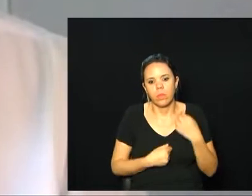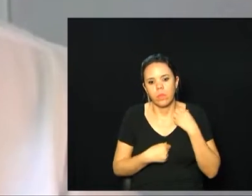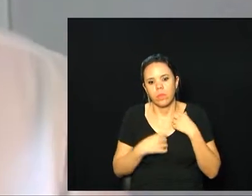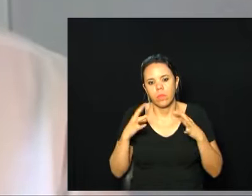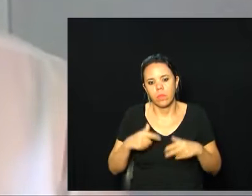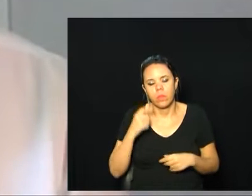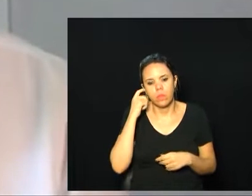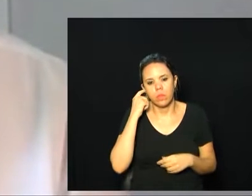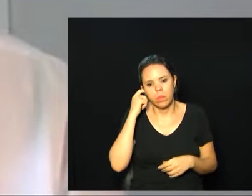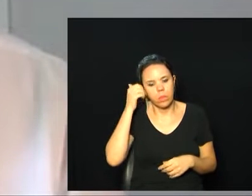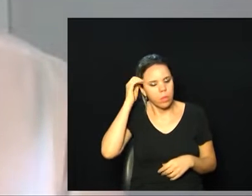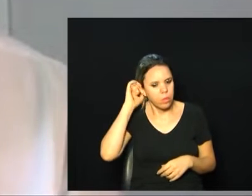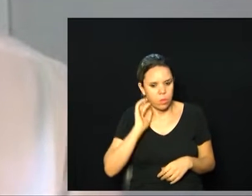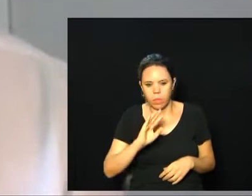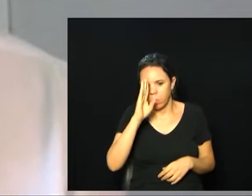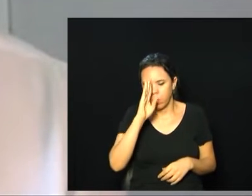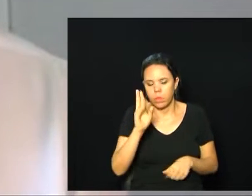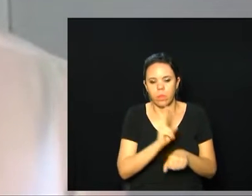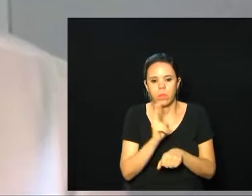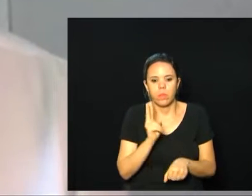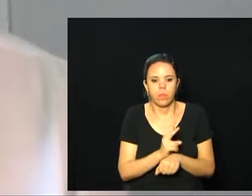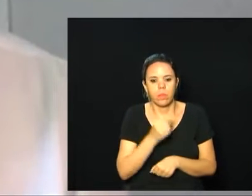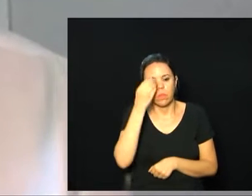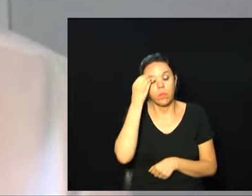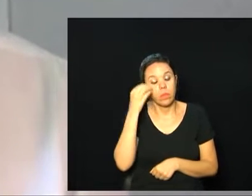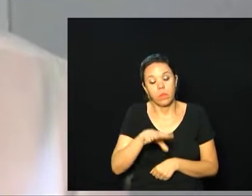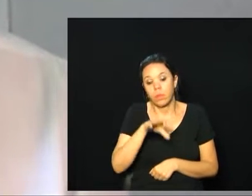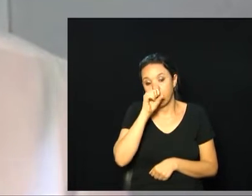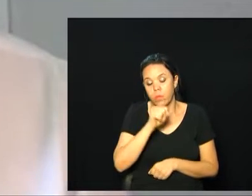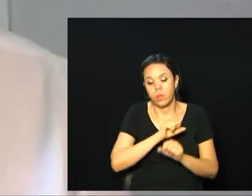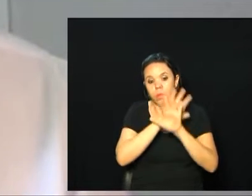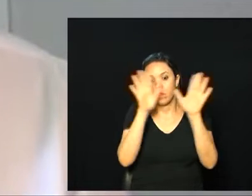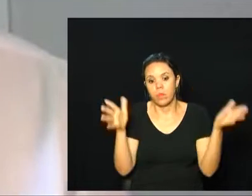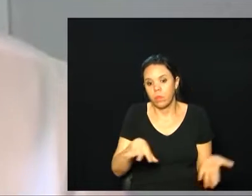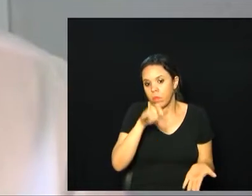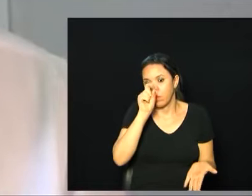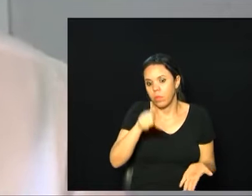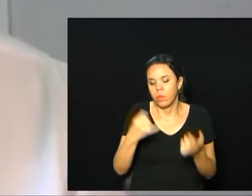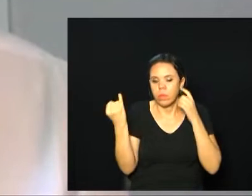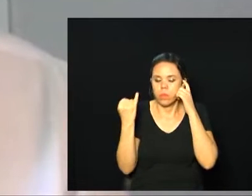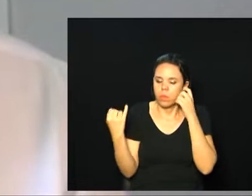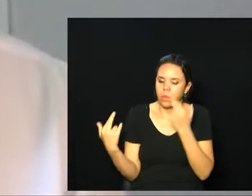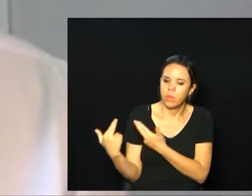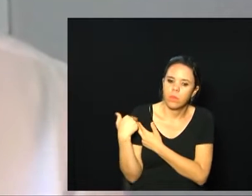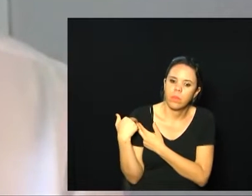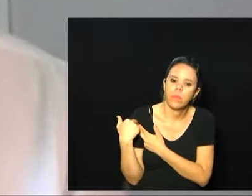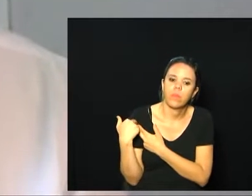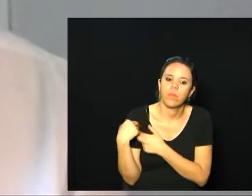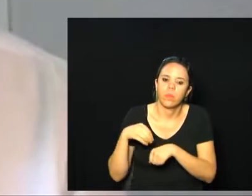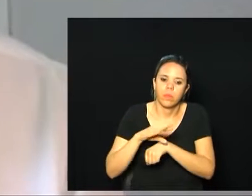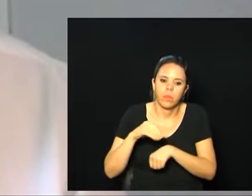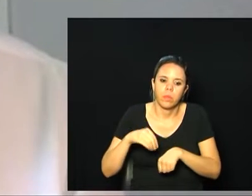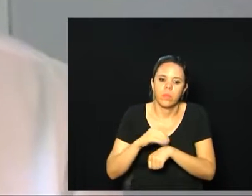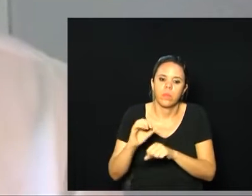limpeza de superfícies e principalmente de cuidar do ar. Hoje está muito claro que o ar é o grande responsável pela